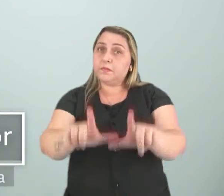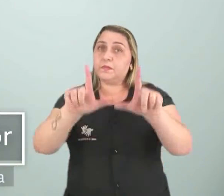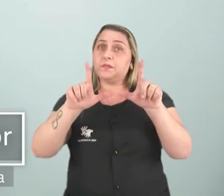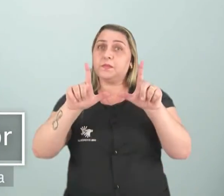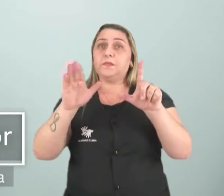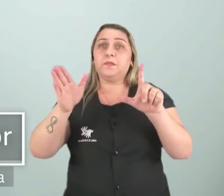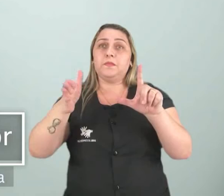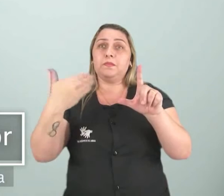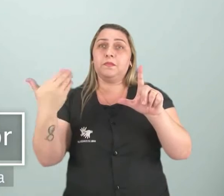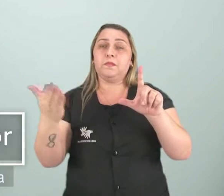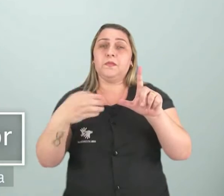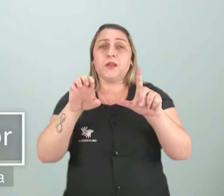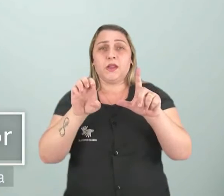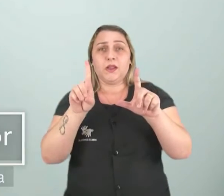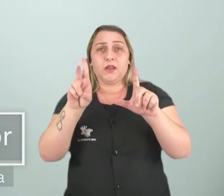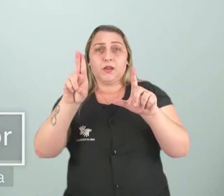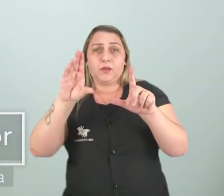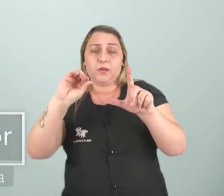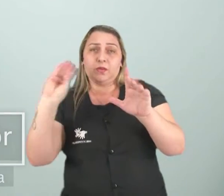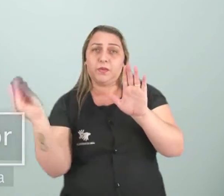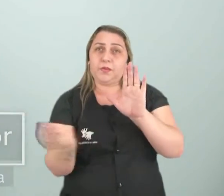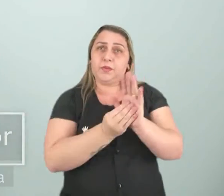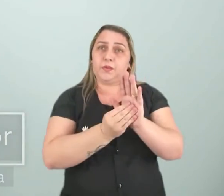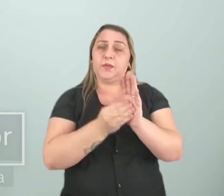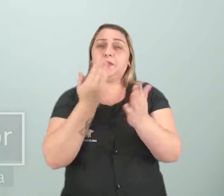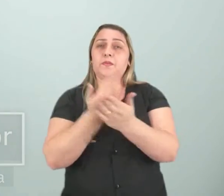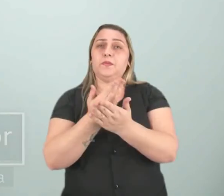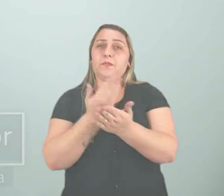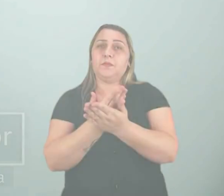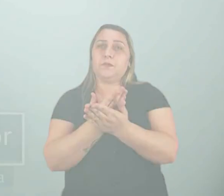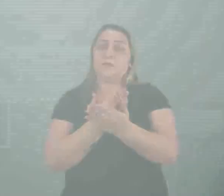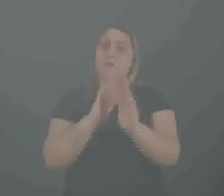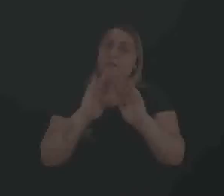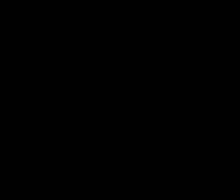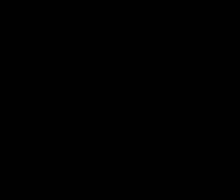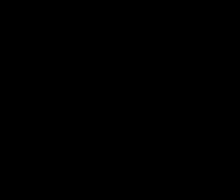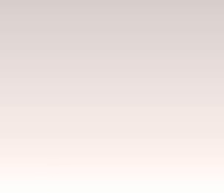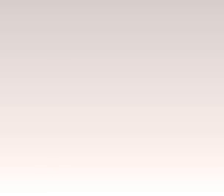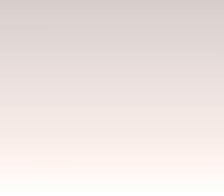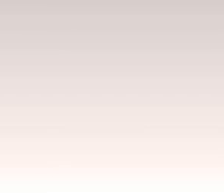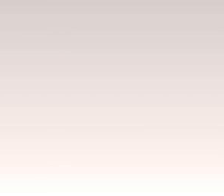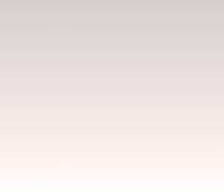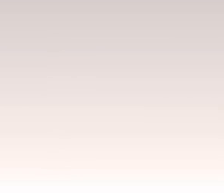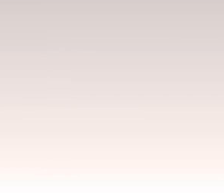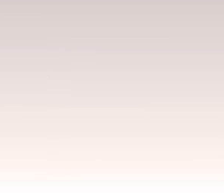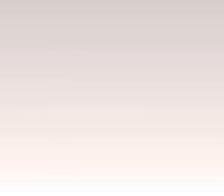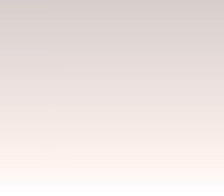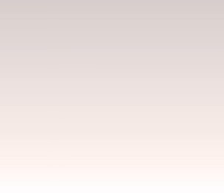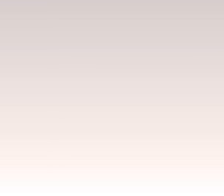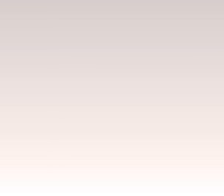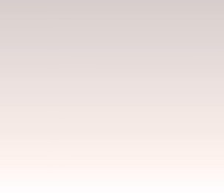a nossa plataforma Edu, que as aulas estarão disponíveis.